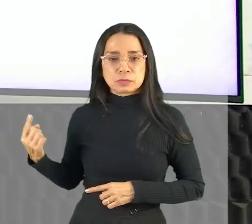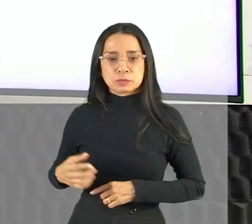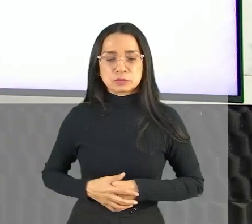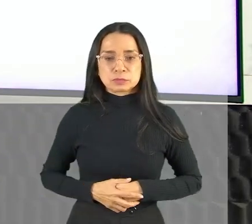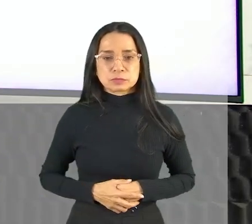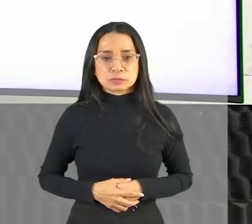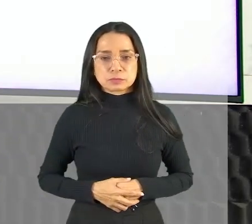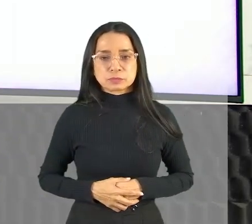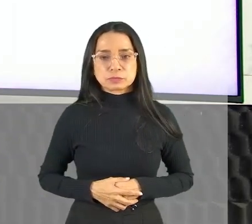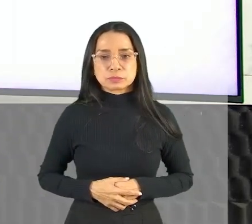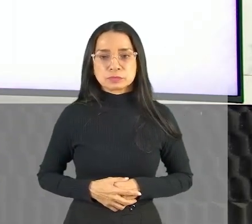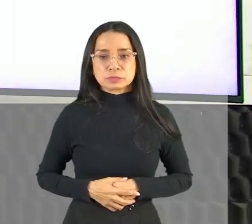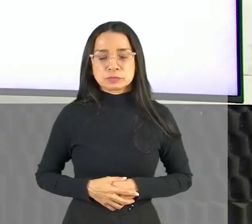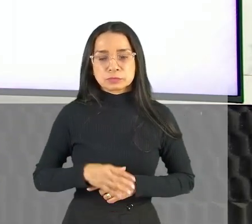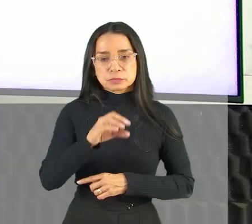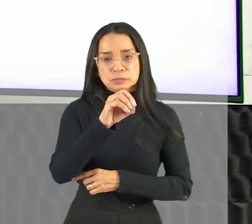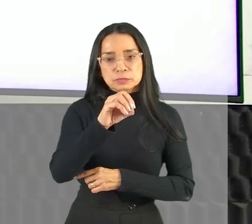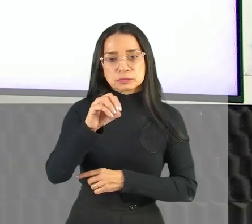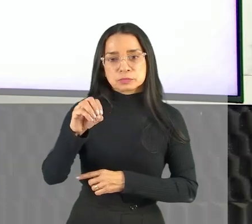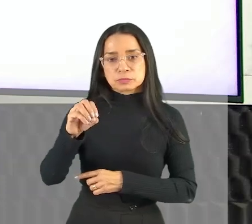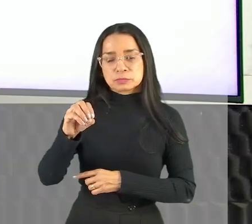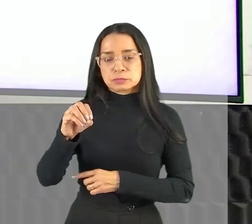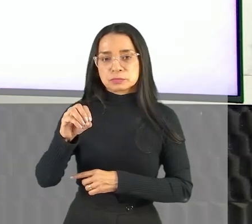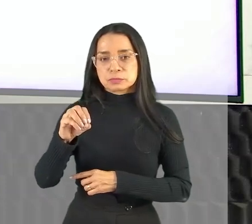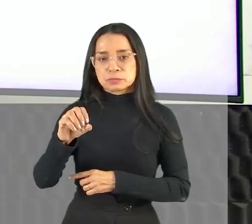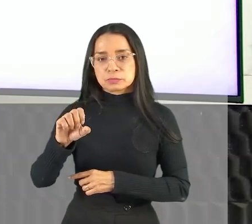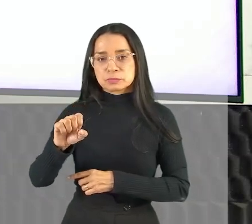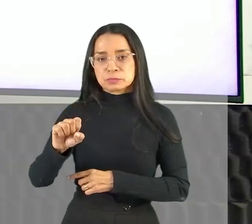A oosfera é o gameta.